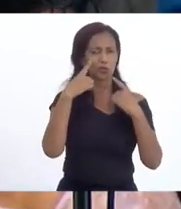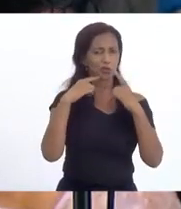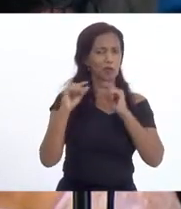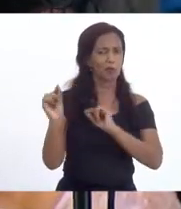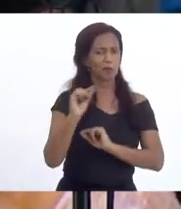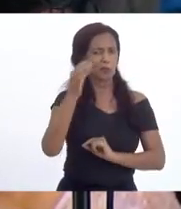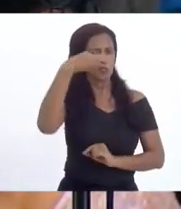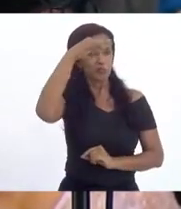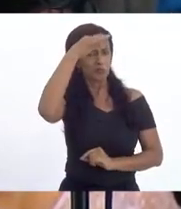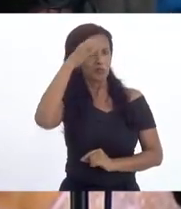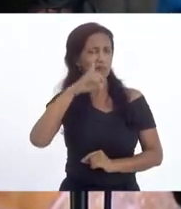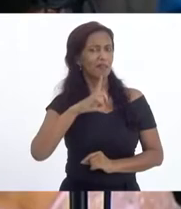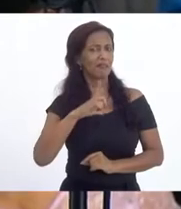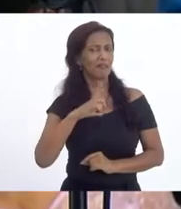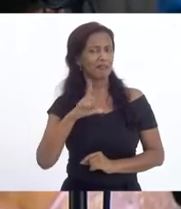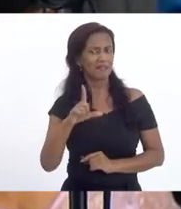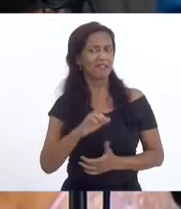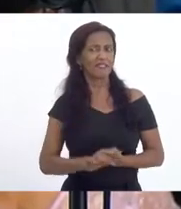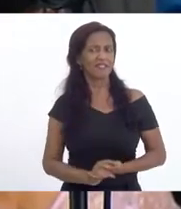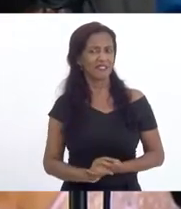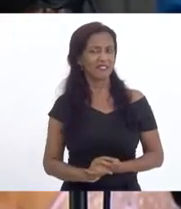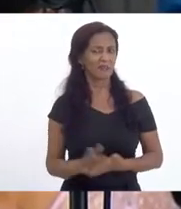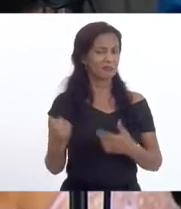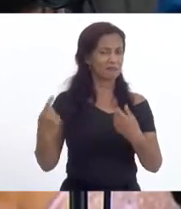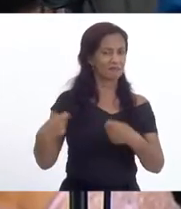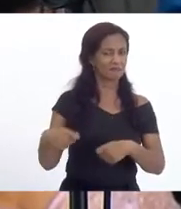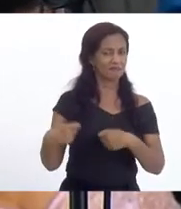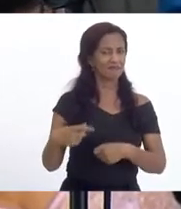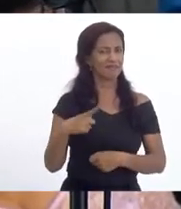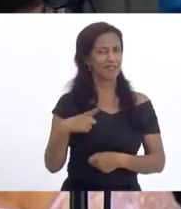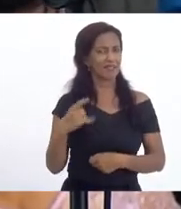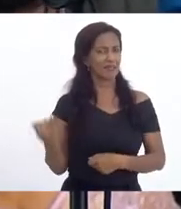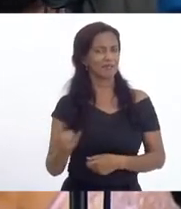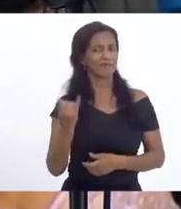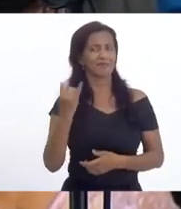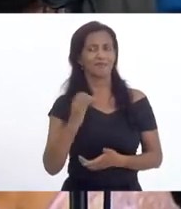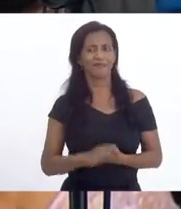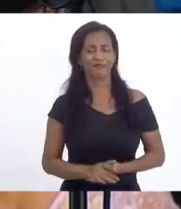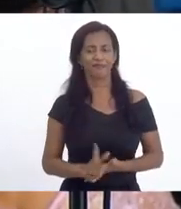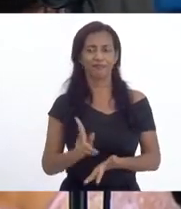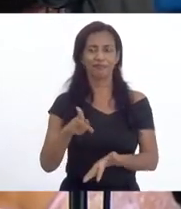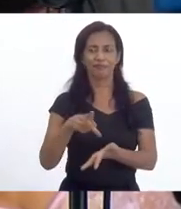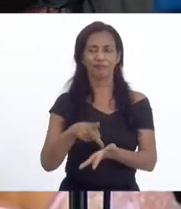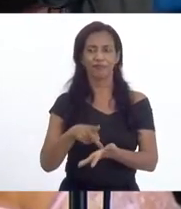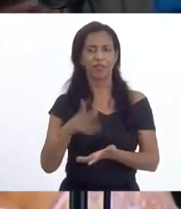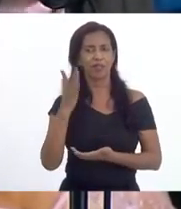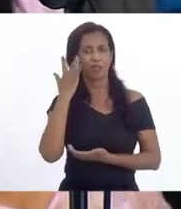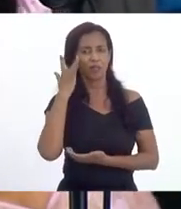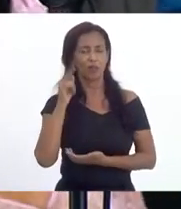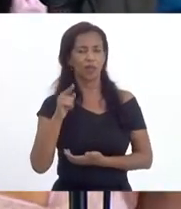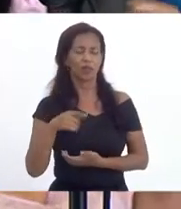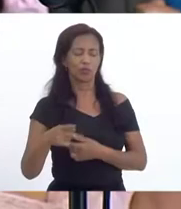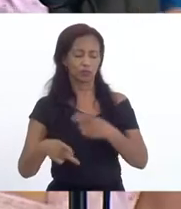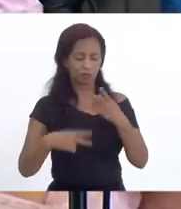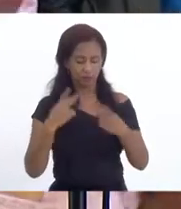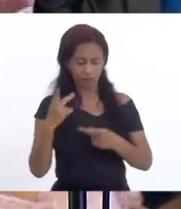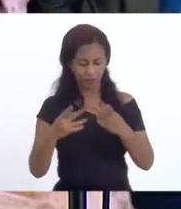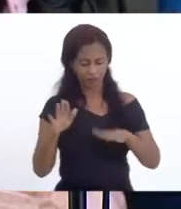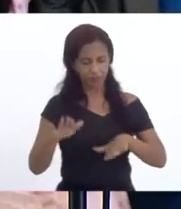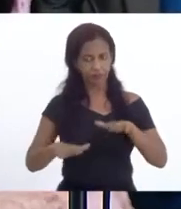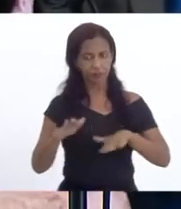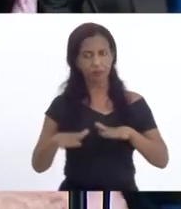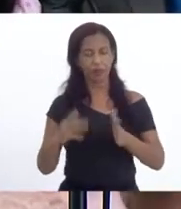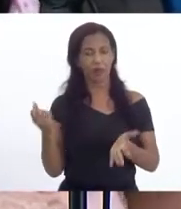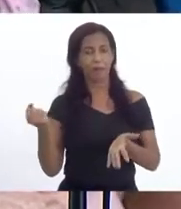ao Espírito Santo, mas é uma chorada merecida, tem fundamento. Então, realmente, eu acho que essa questão depende muito